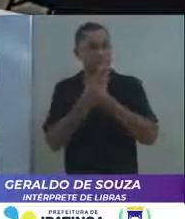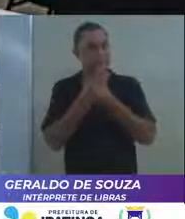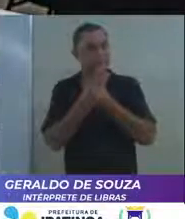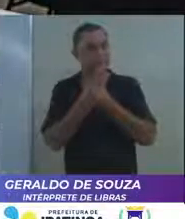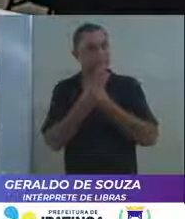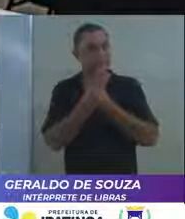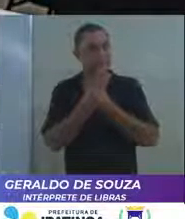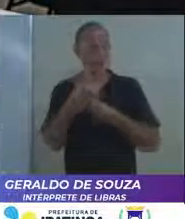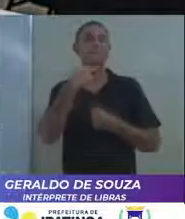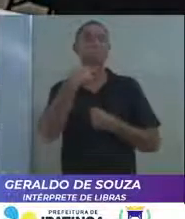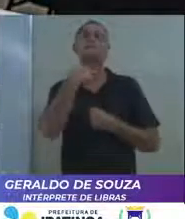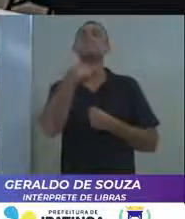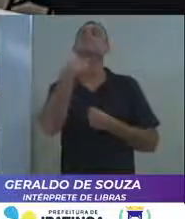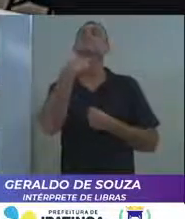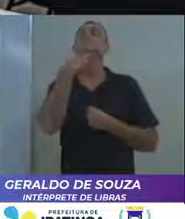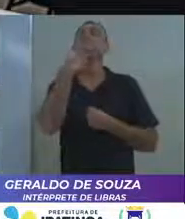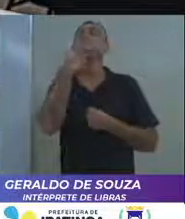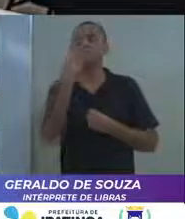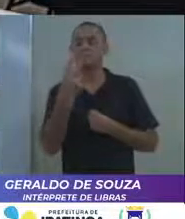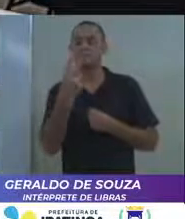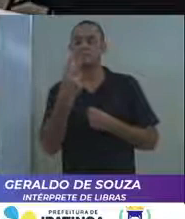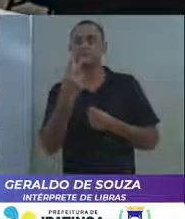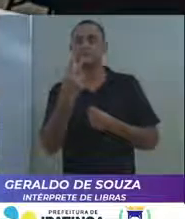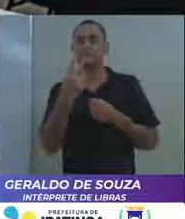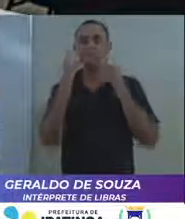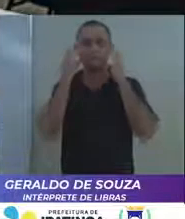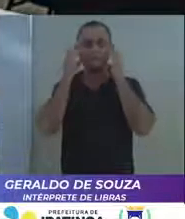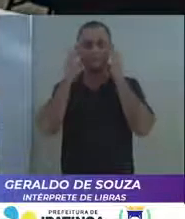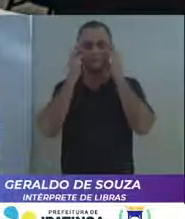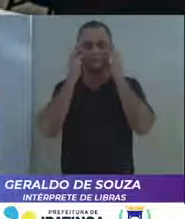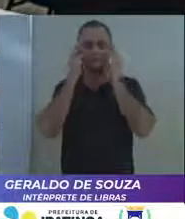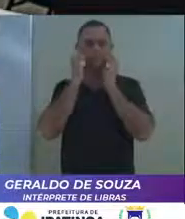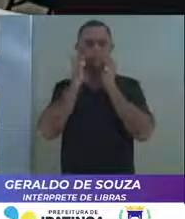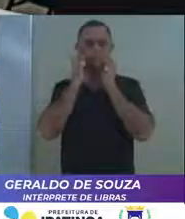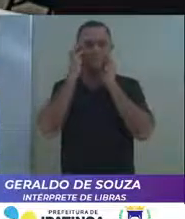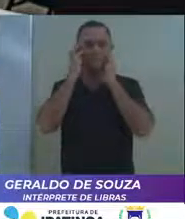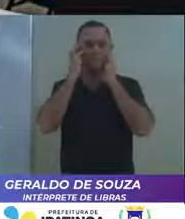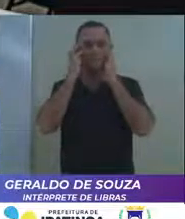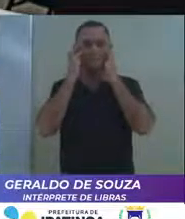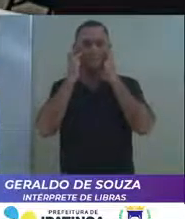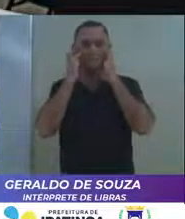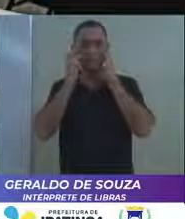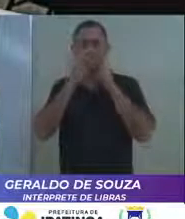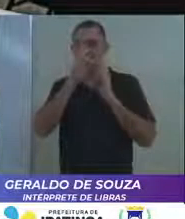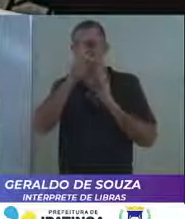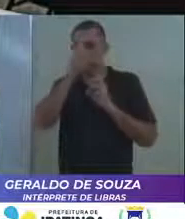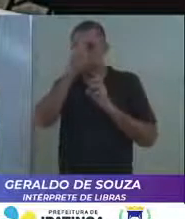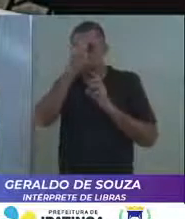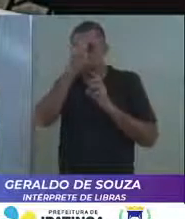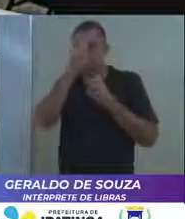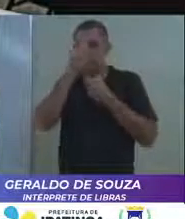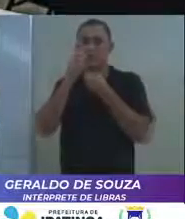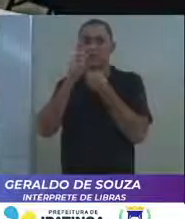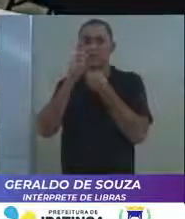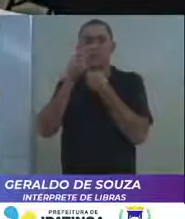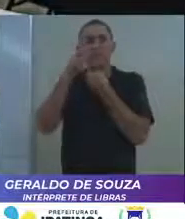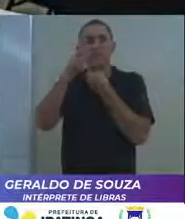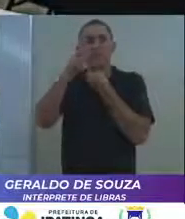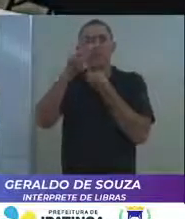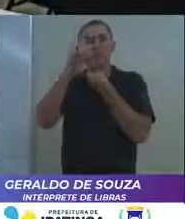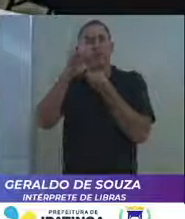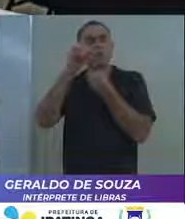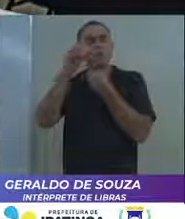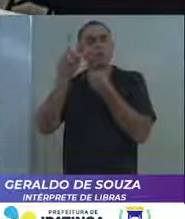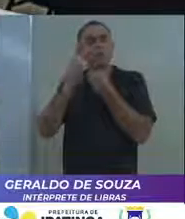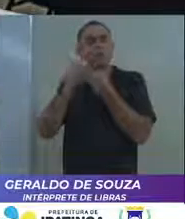no meu nariz, na cavidade oral, para eu não colocar tanto esforço na minha prega vocal. E eu projetar o